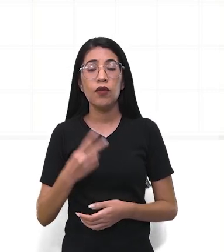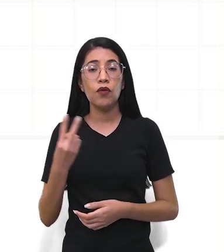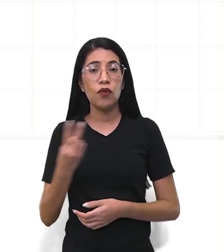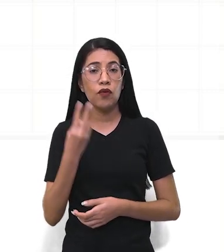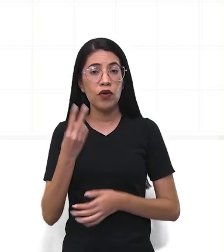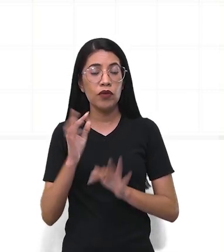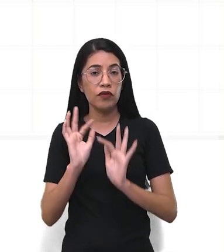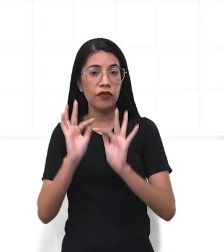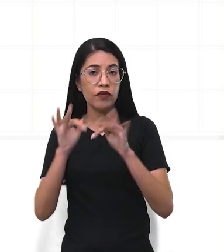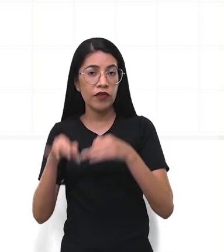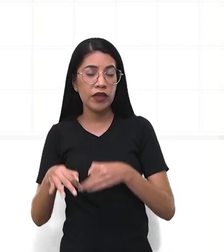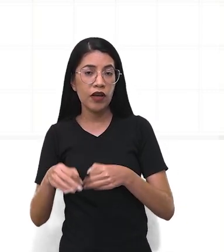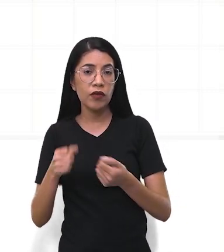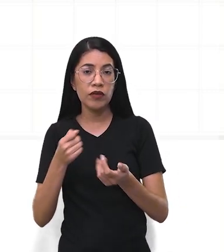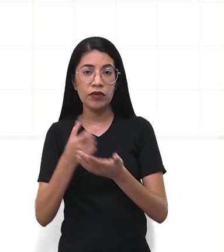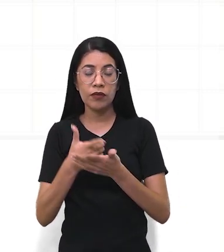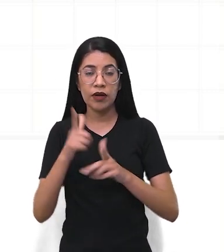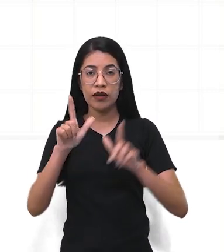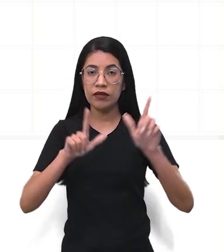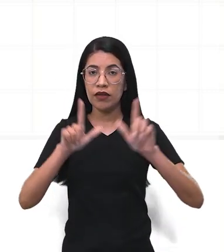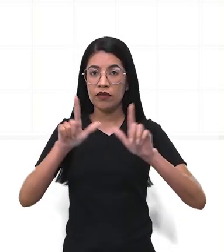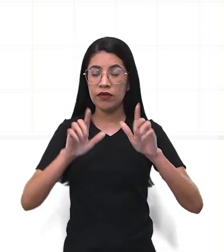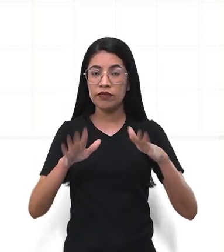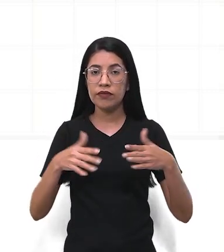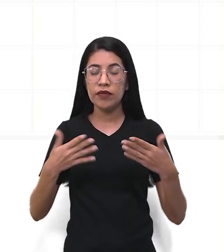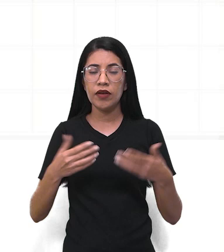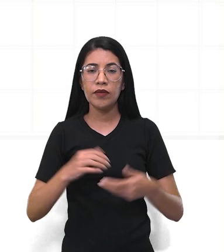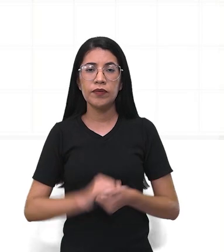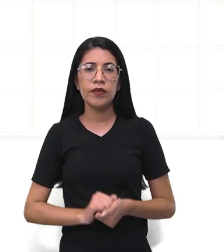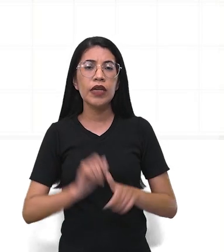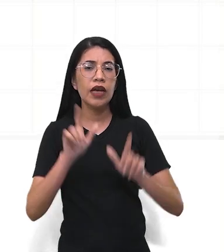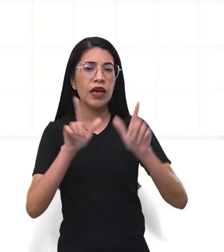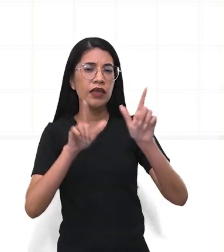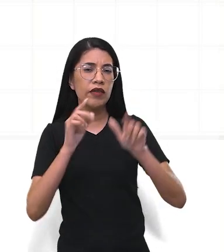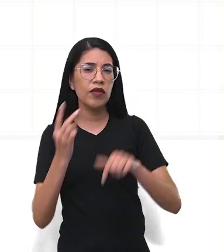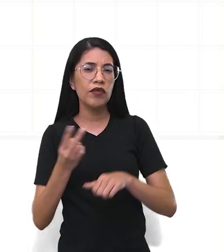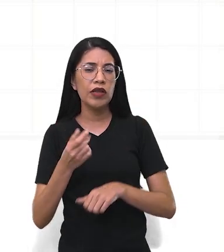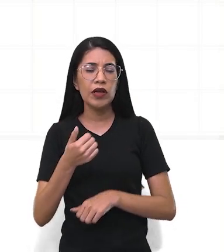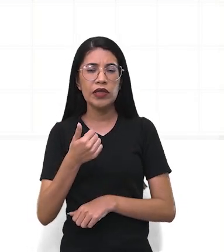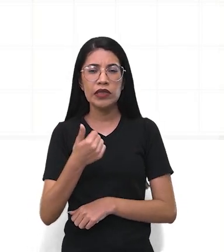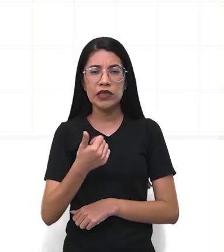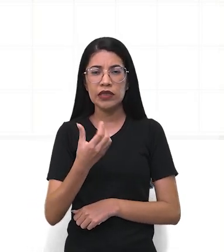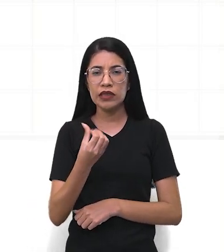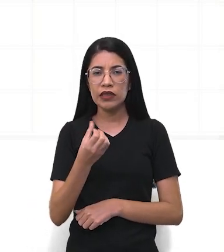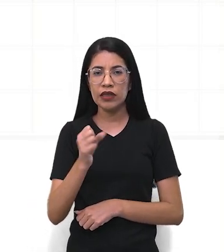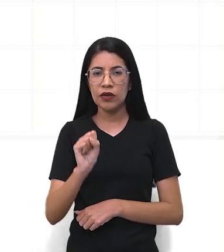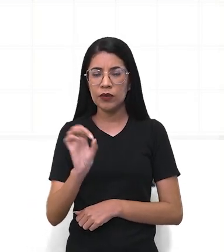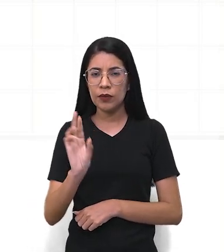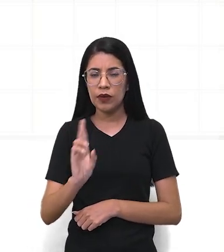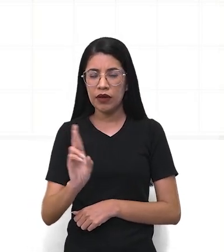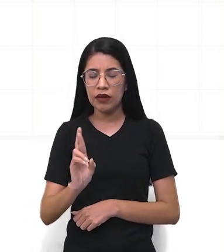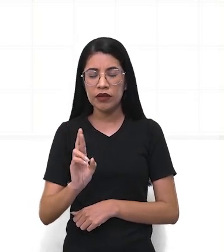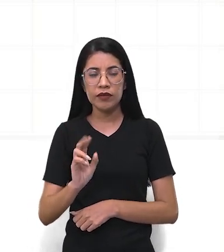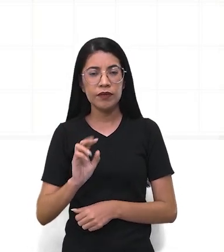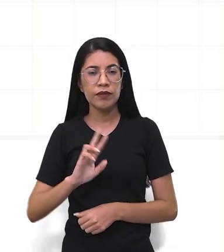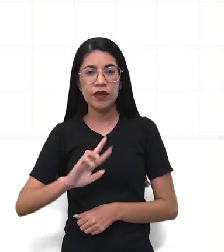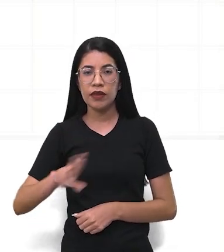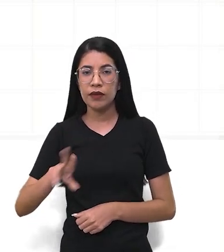preço final da TV? Será que essa TV vai custar R$ 168? Nunca,